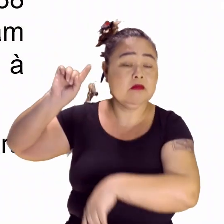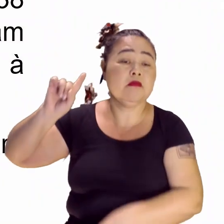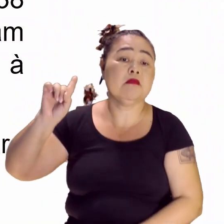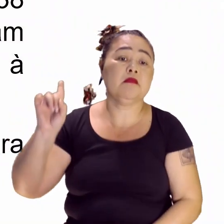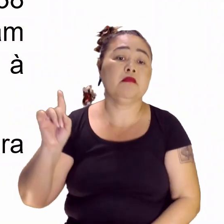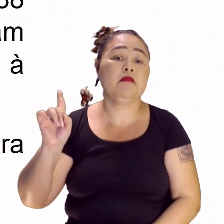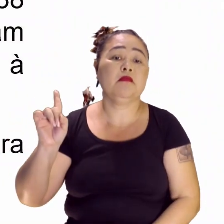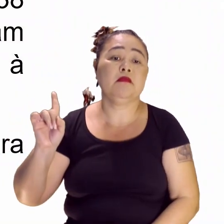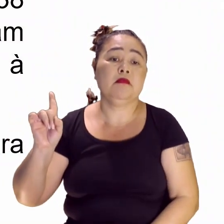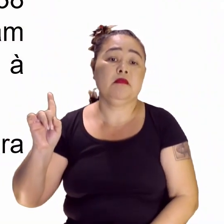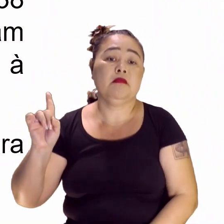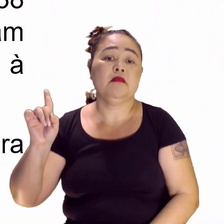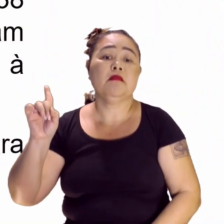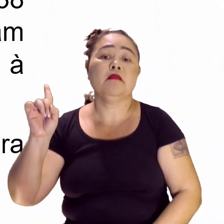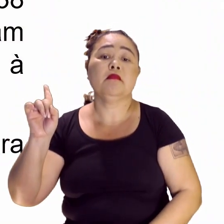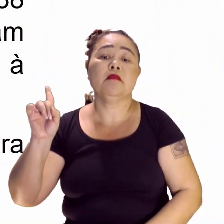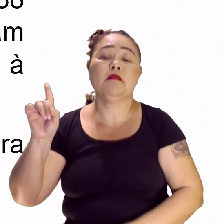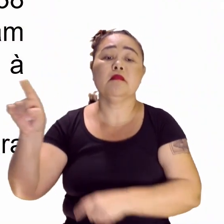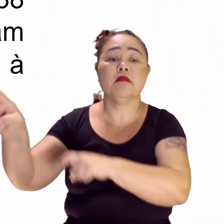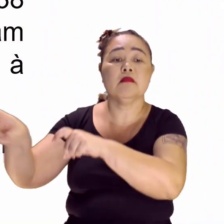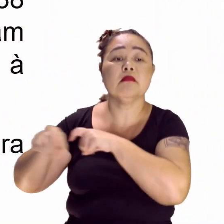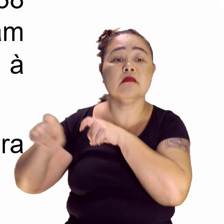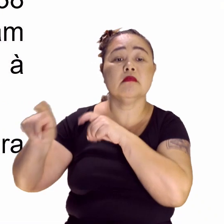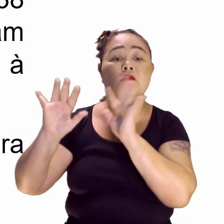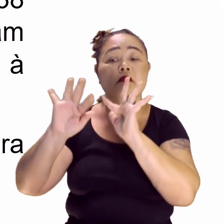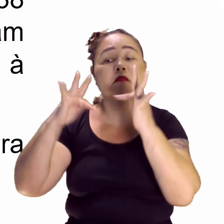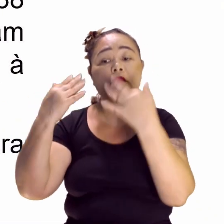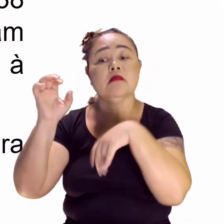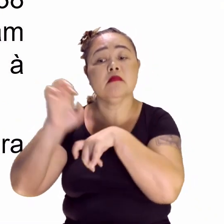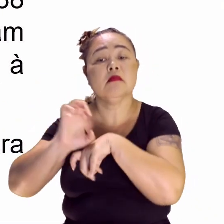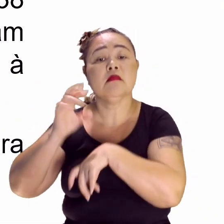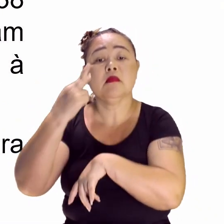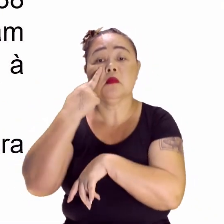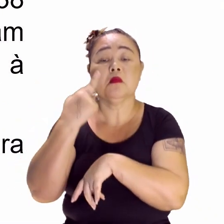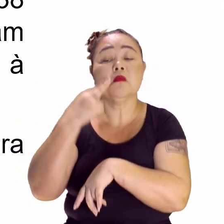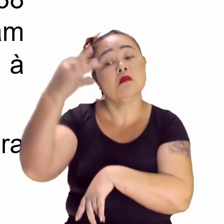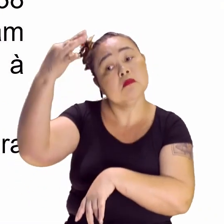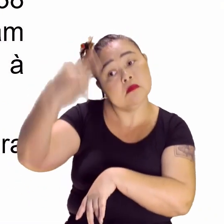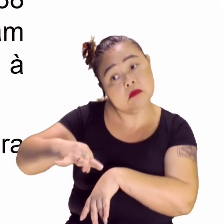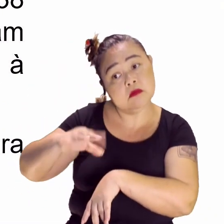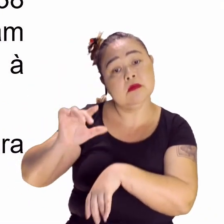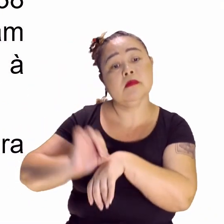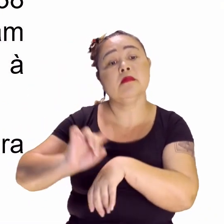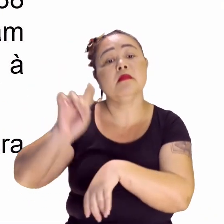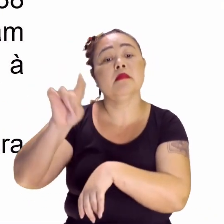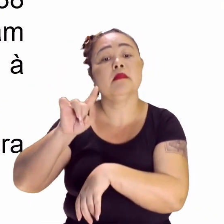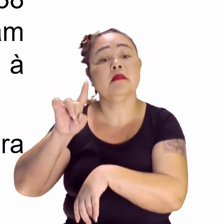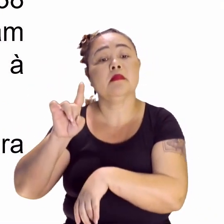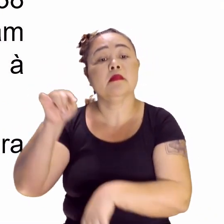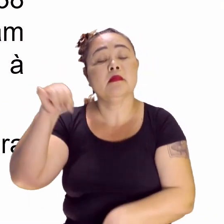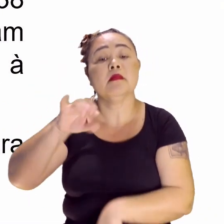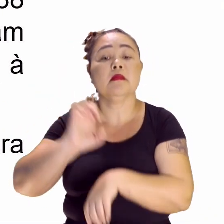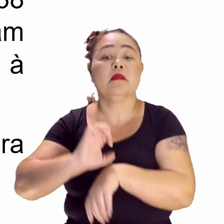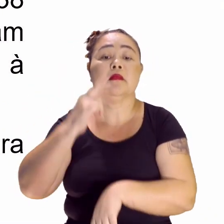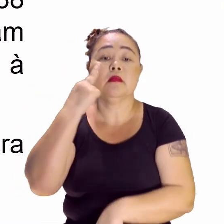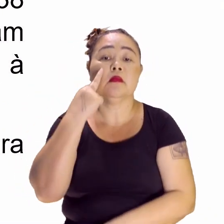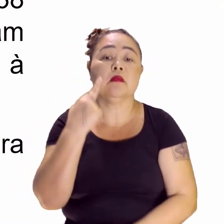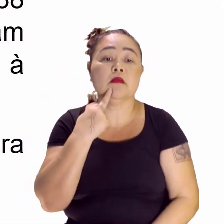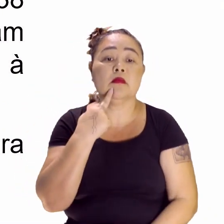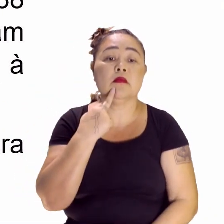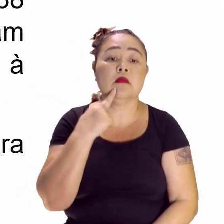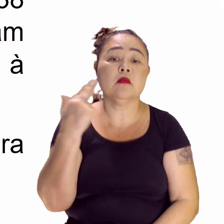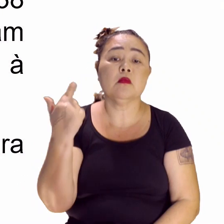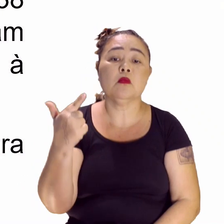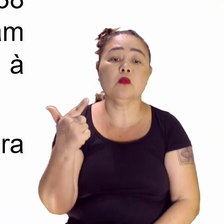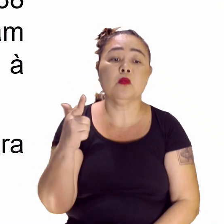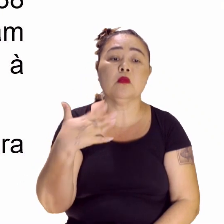conflitos. Sobre a agricultura familiar, é correto afirmar que, aqui em Rondônia, né?